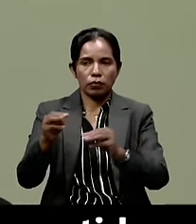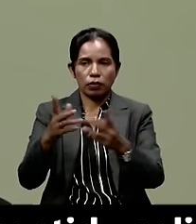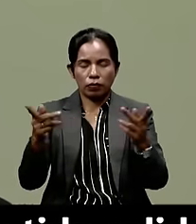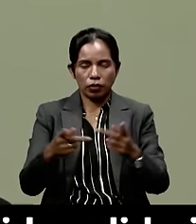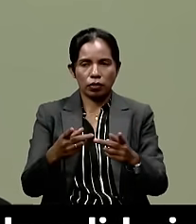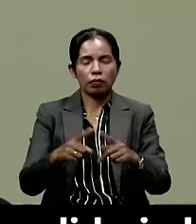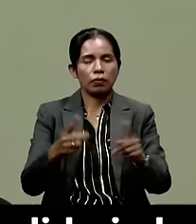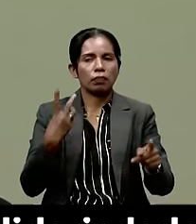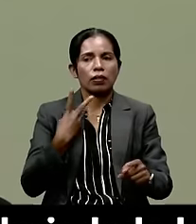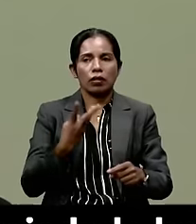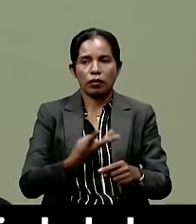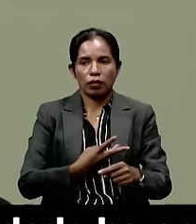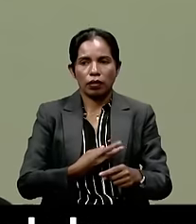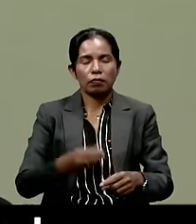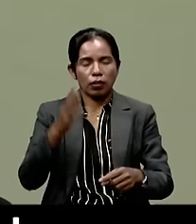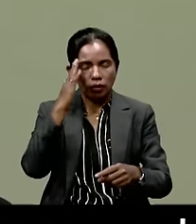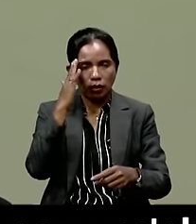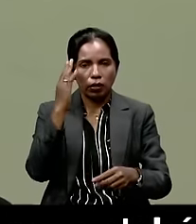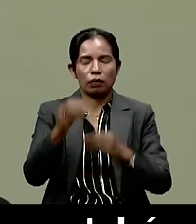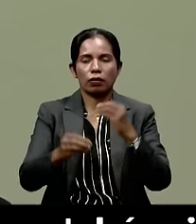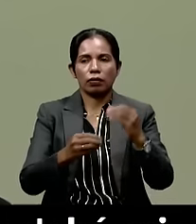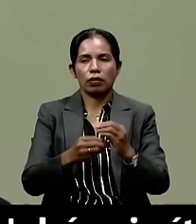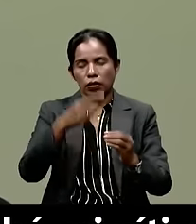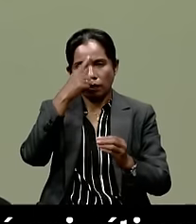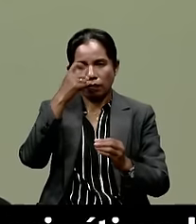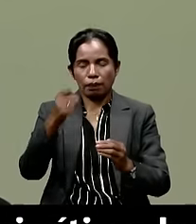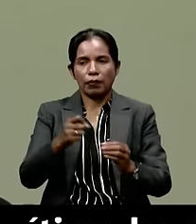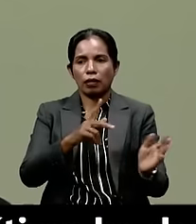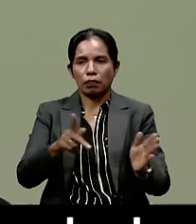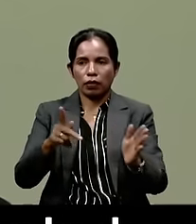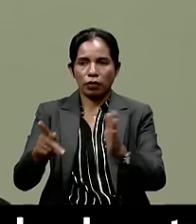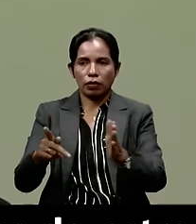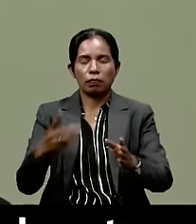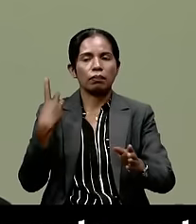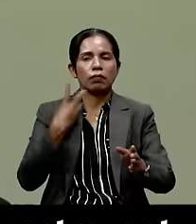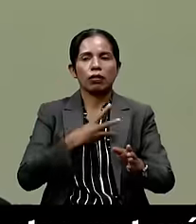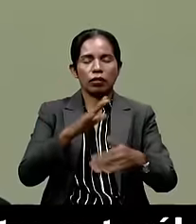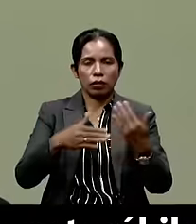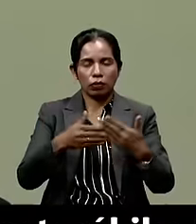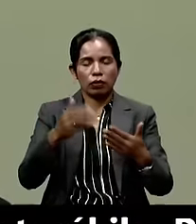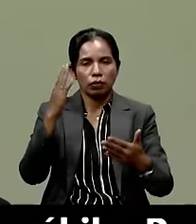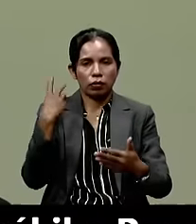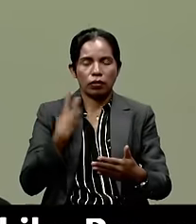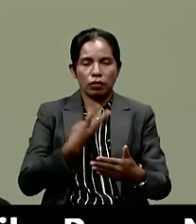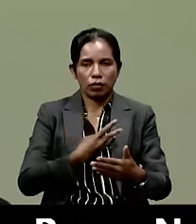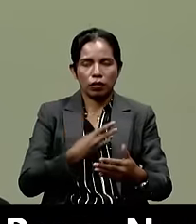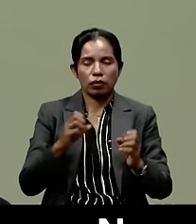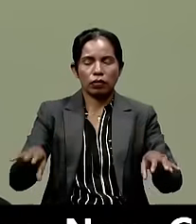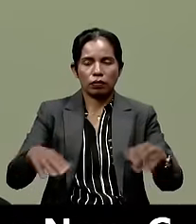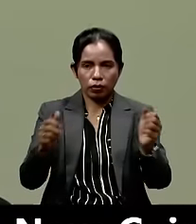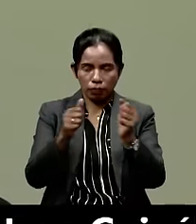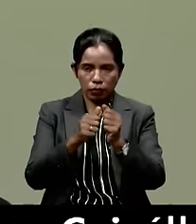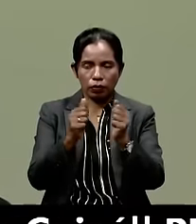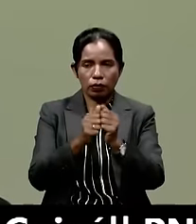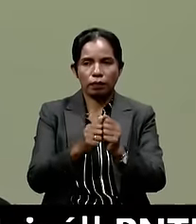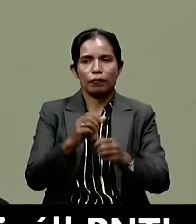be ami konsent kata tamba idane plano de men baita hotu nian e mo hotu te ten ten kopera ba idane ma